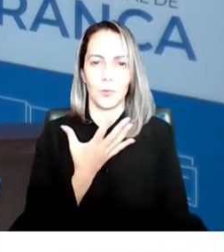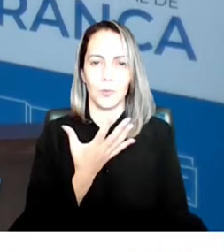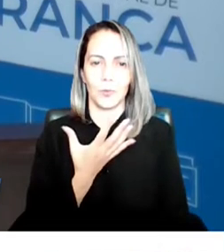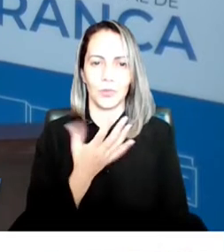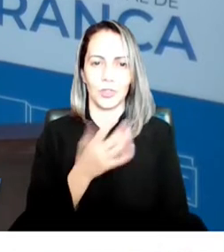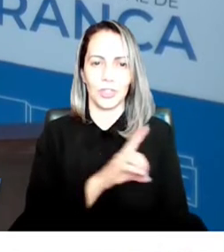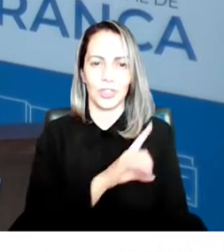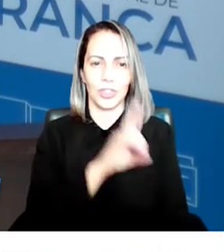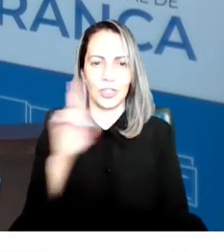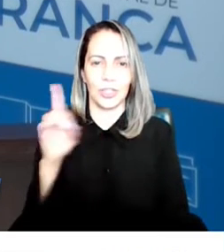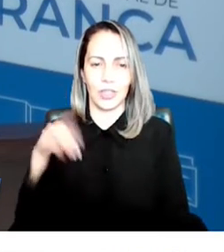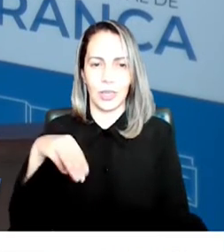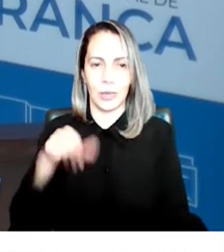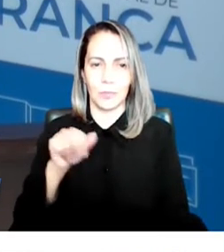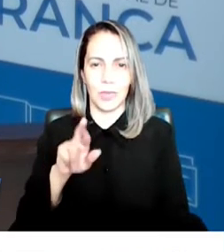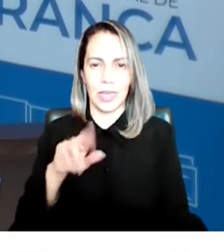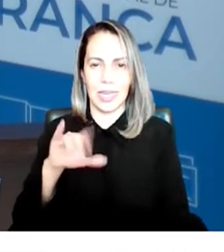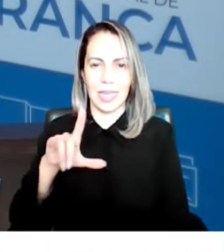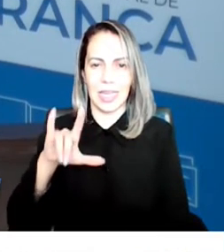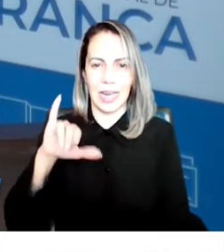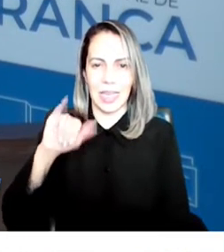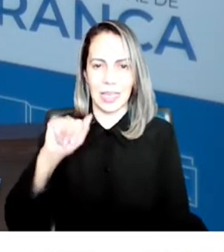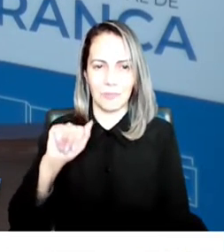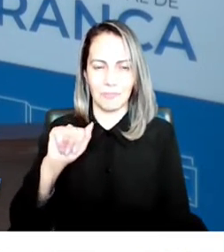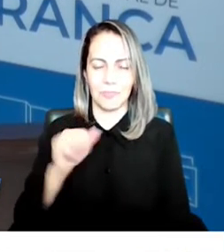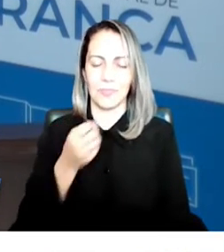Muito bom dia, é um prazer estar aqui.